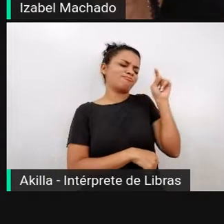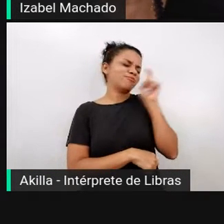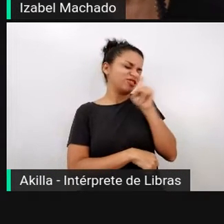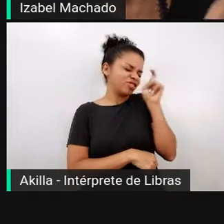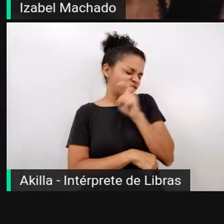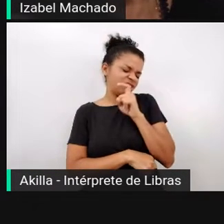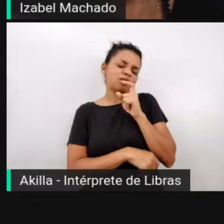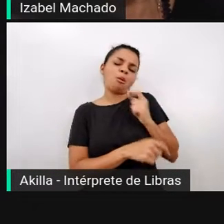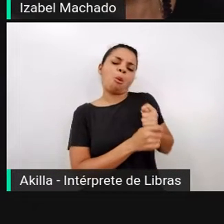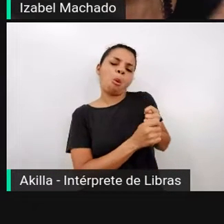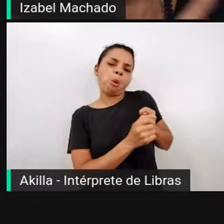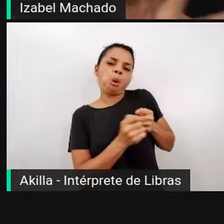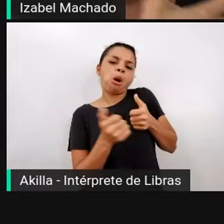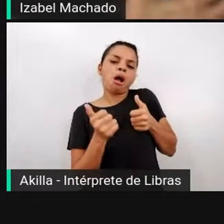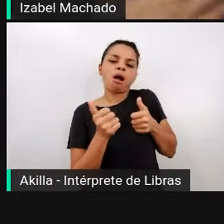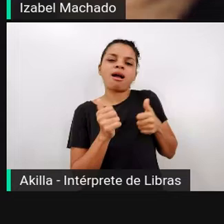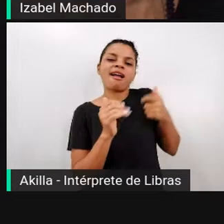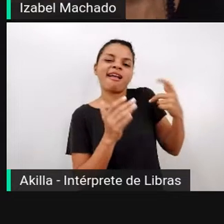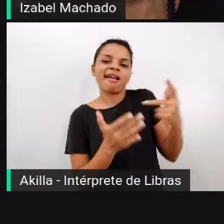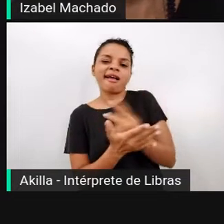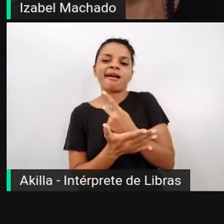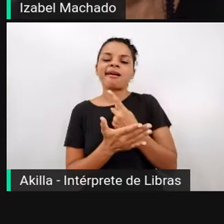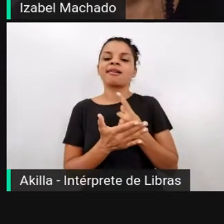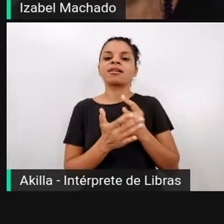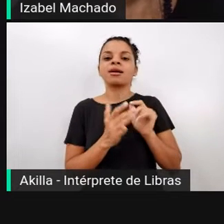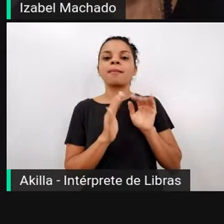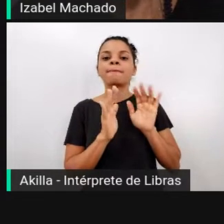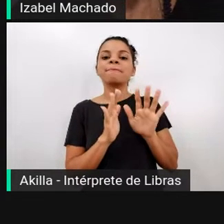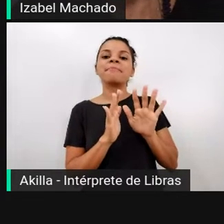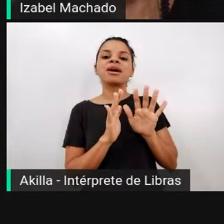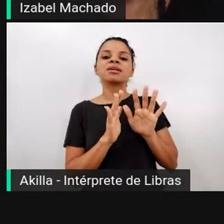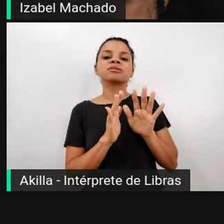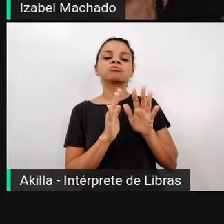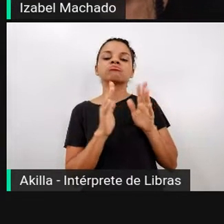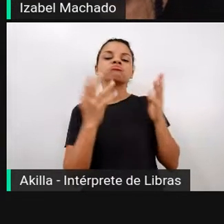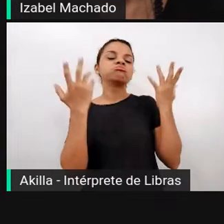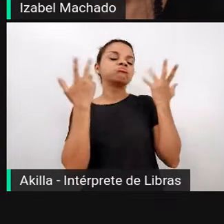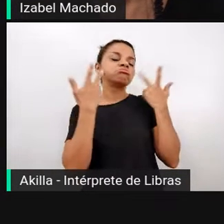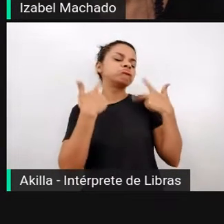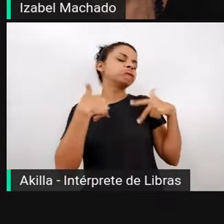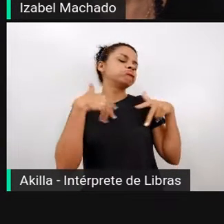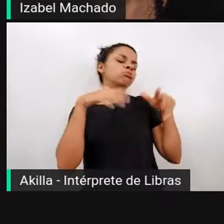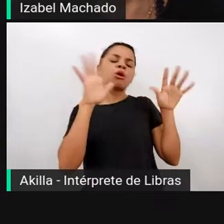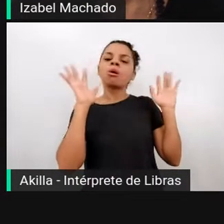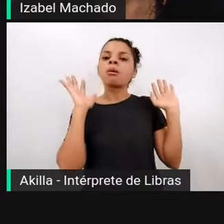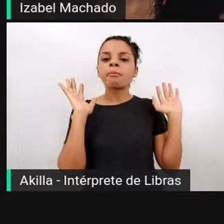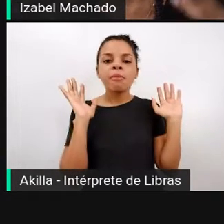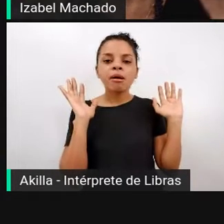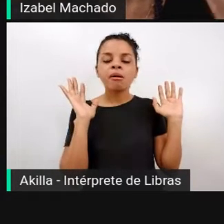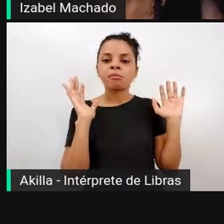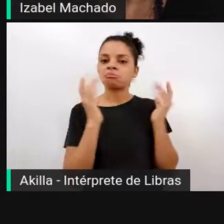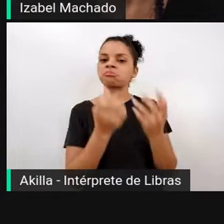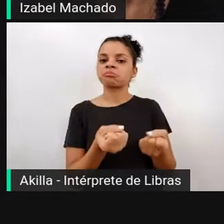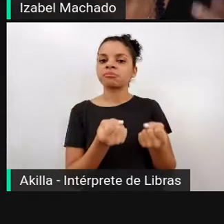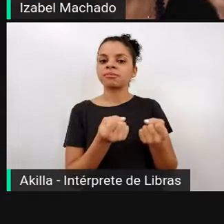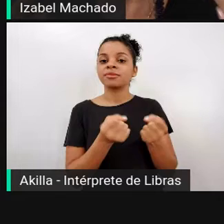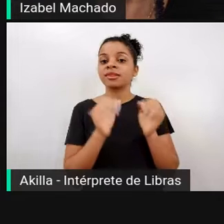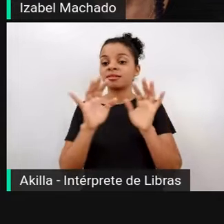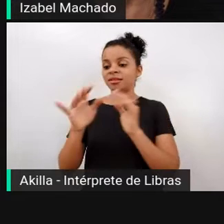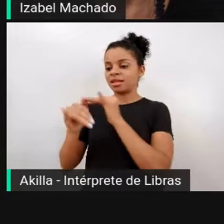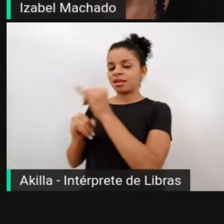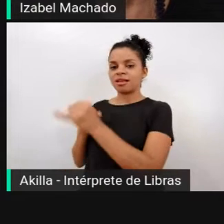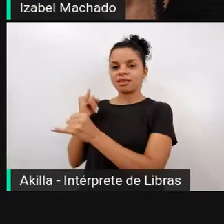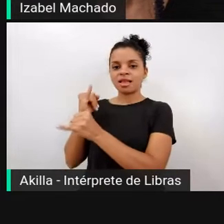calúnias, informações erradas, mas a coisa era muito mais dispersa nos meios de comunicação. Agora, com a internet e com as